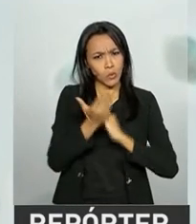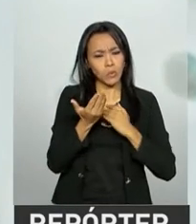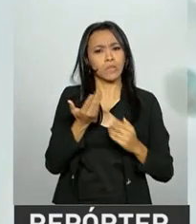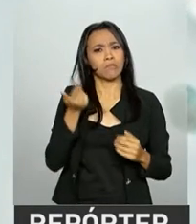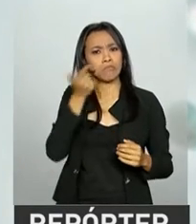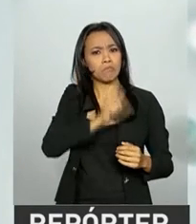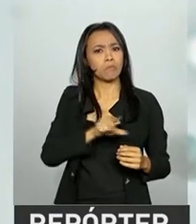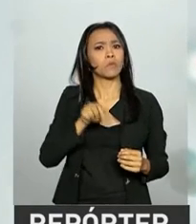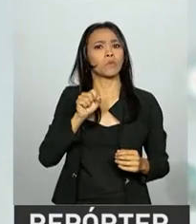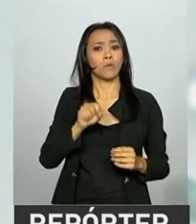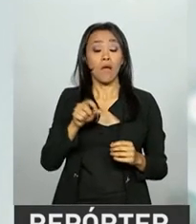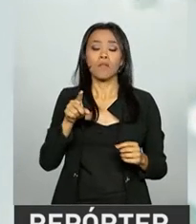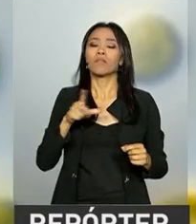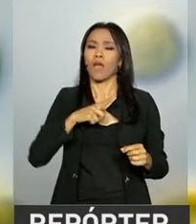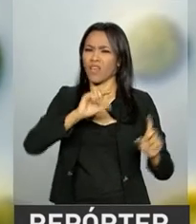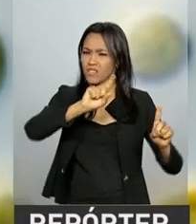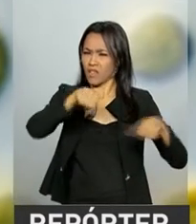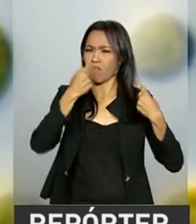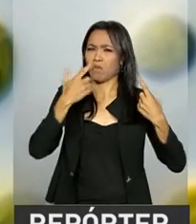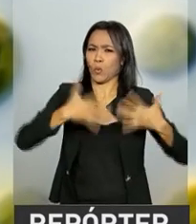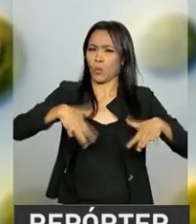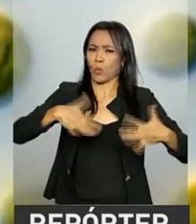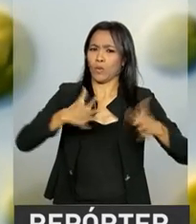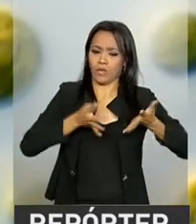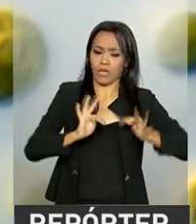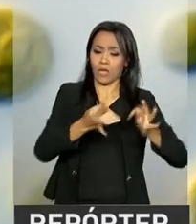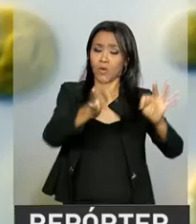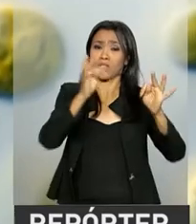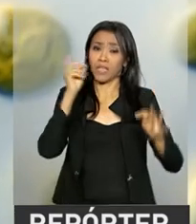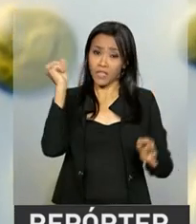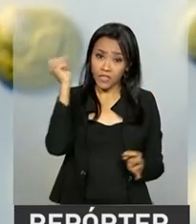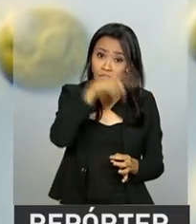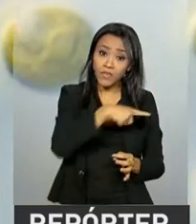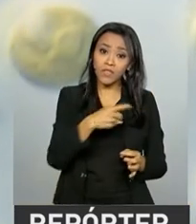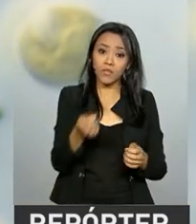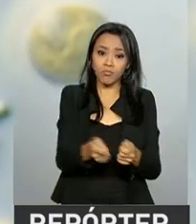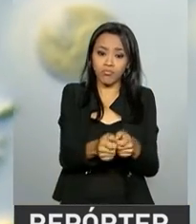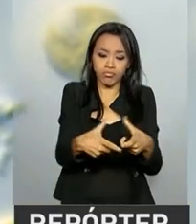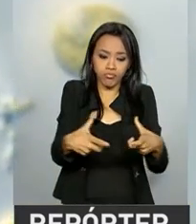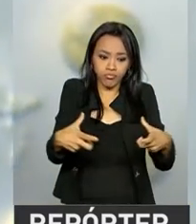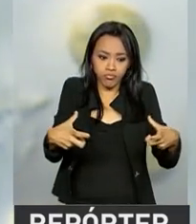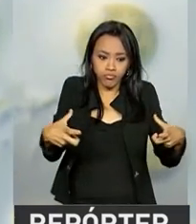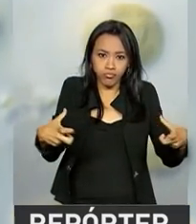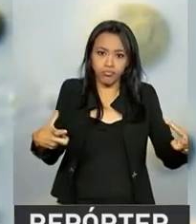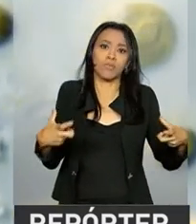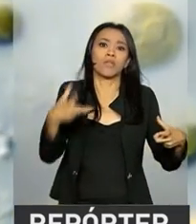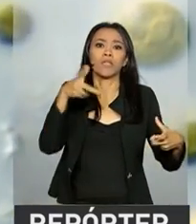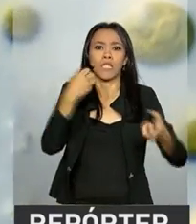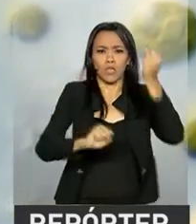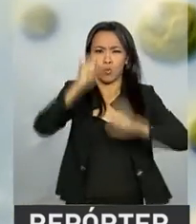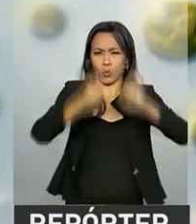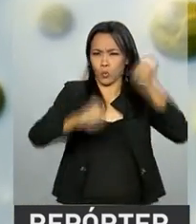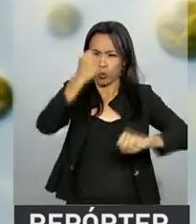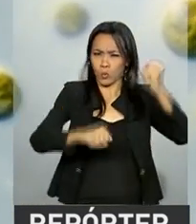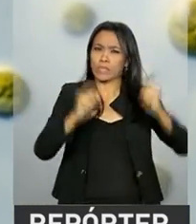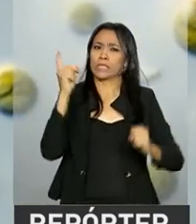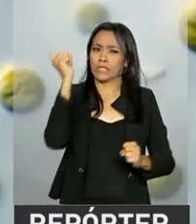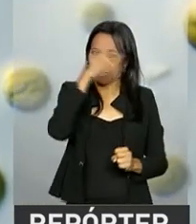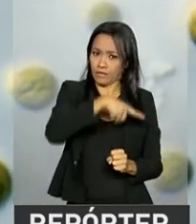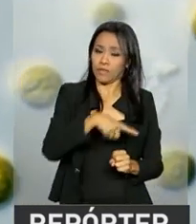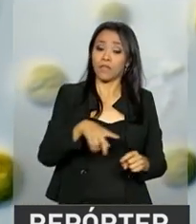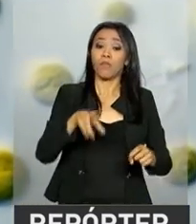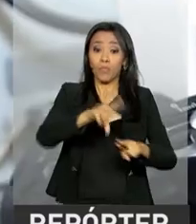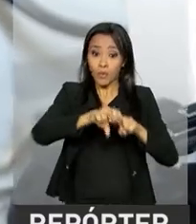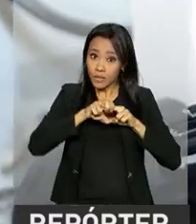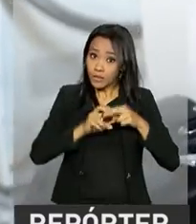restam desafios tecnológicos que dificultam a produção das microalgas em escala industrial. E é justamente neles